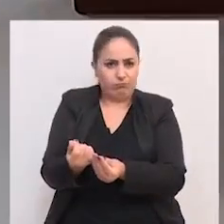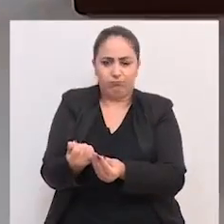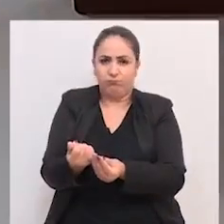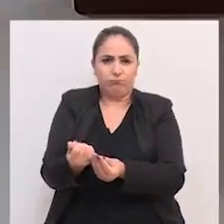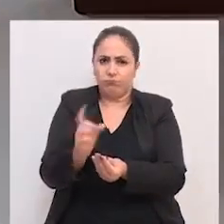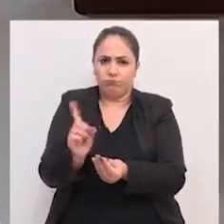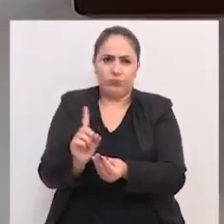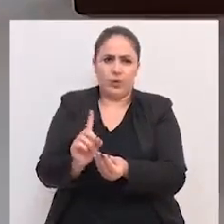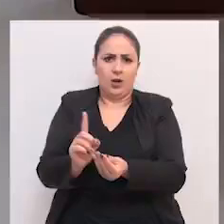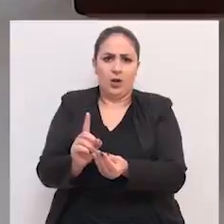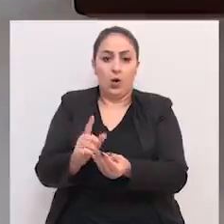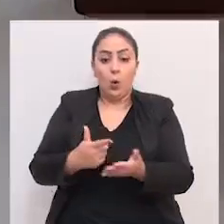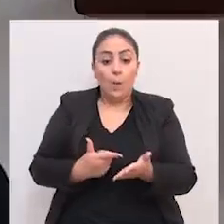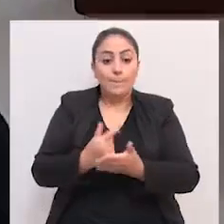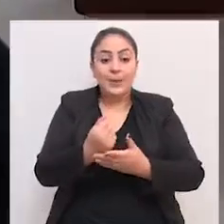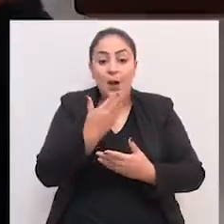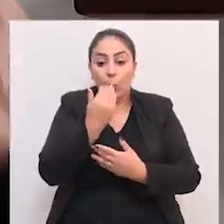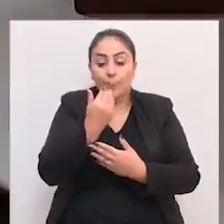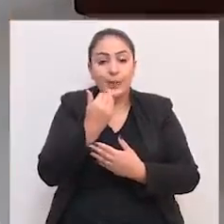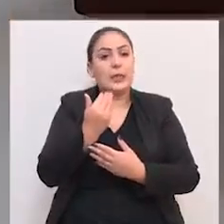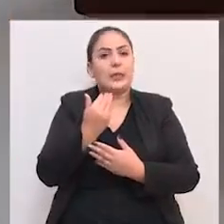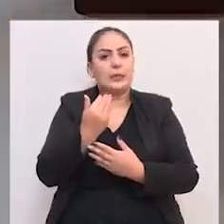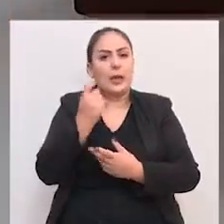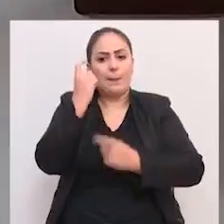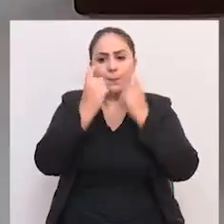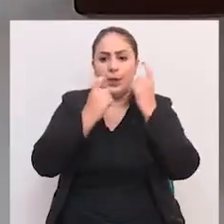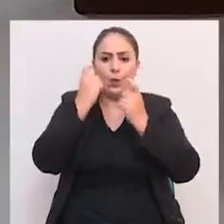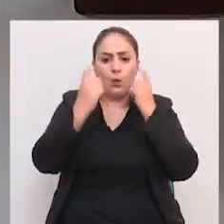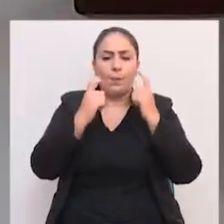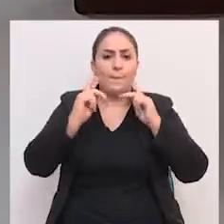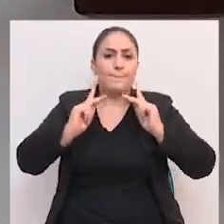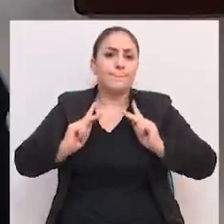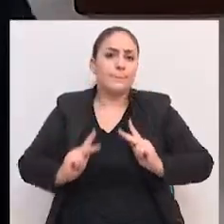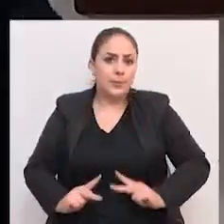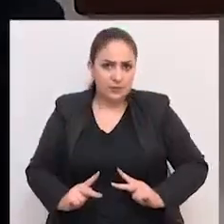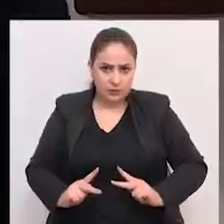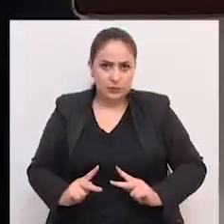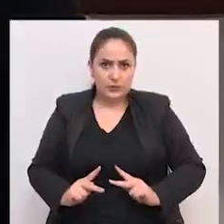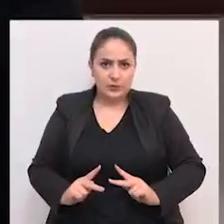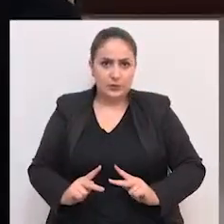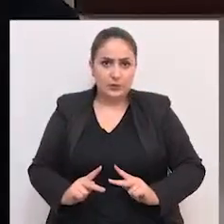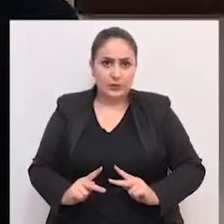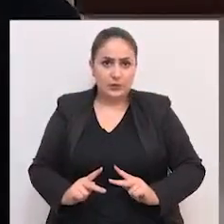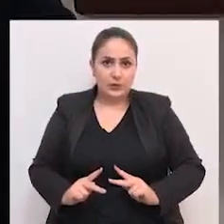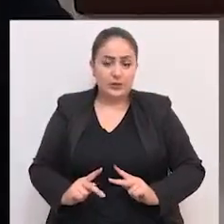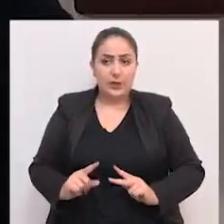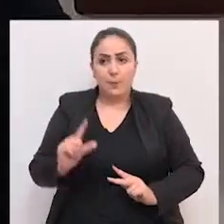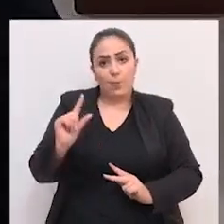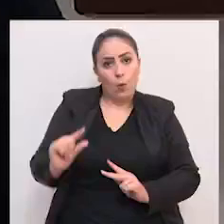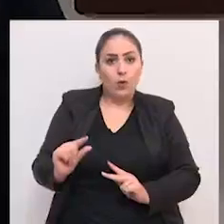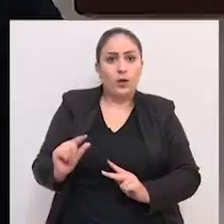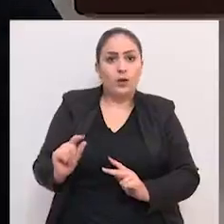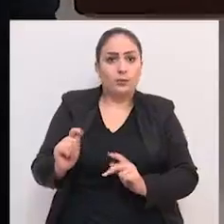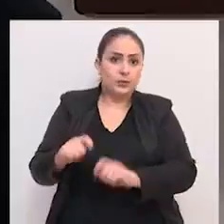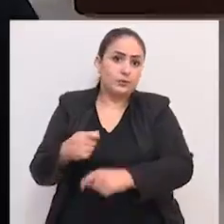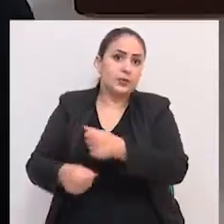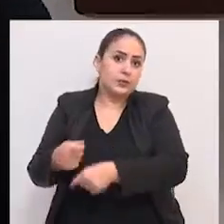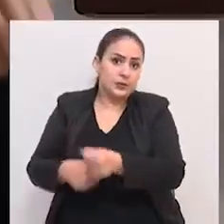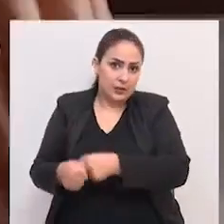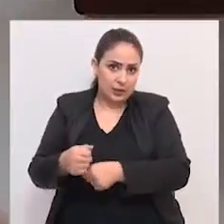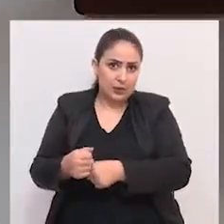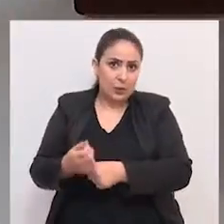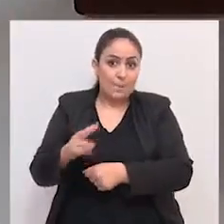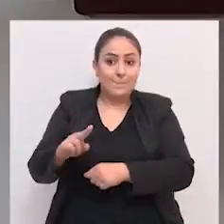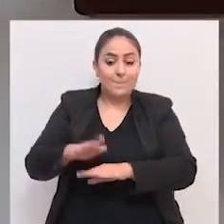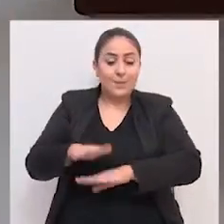dinheiro, só comprar comida e se preocupar com pessoas com menos condições ou